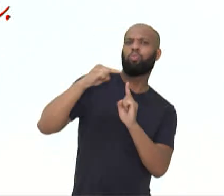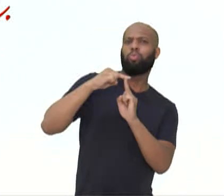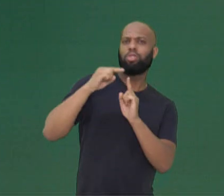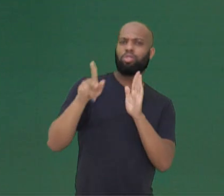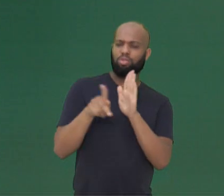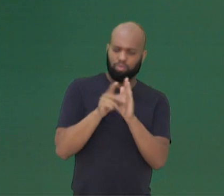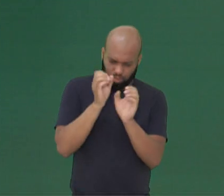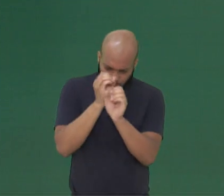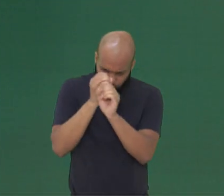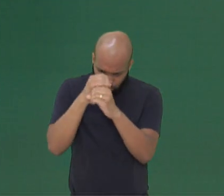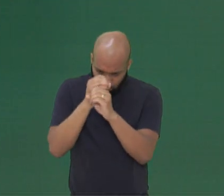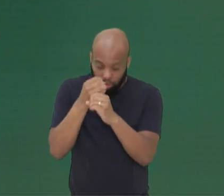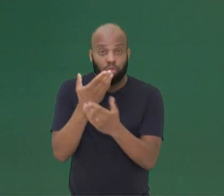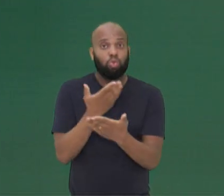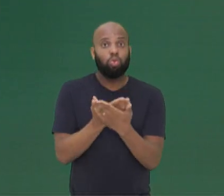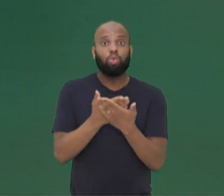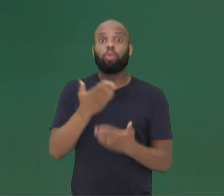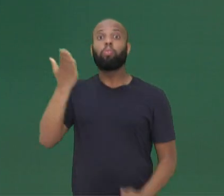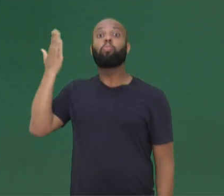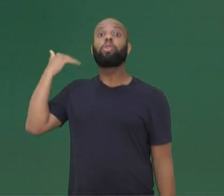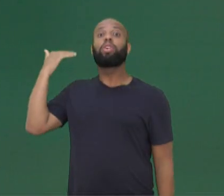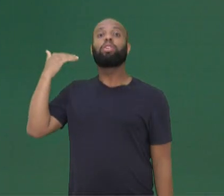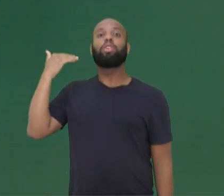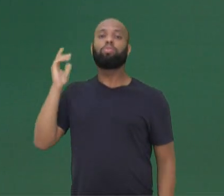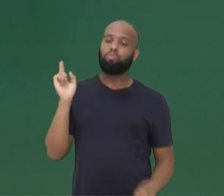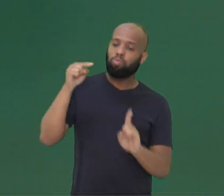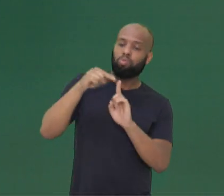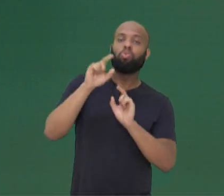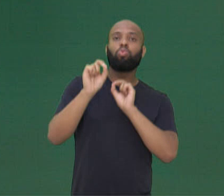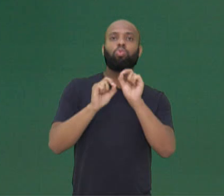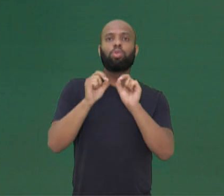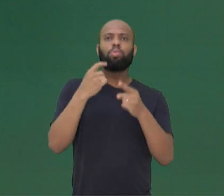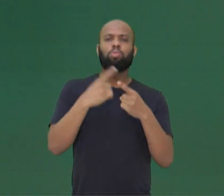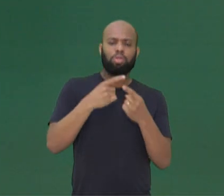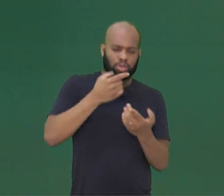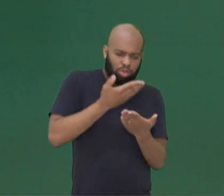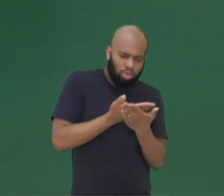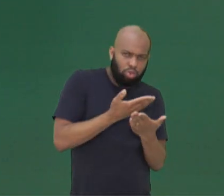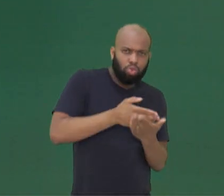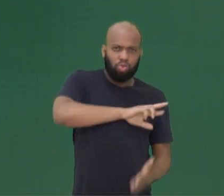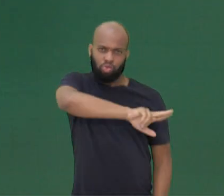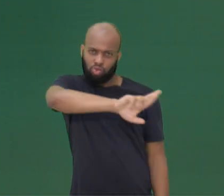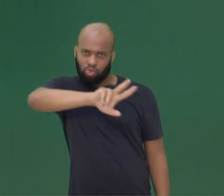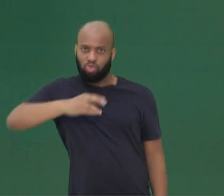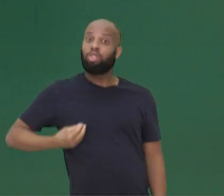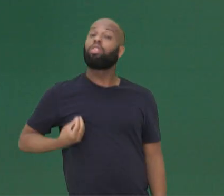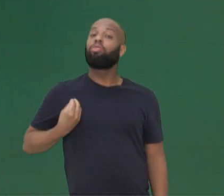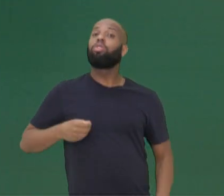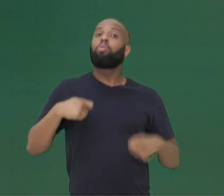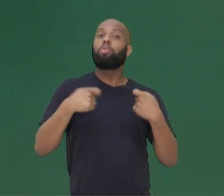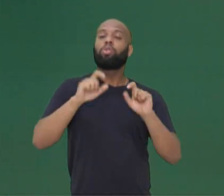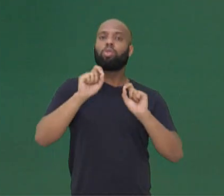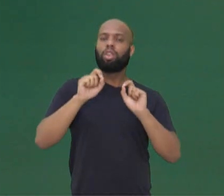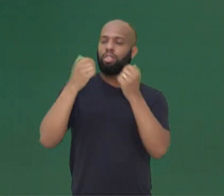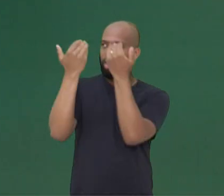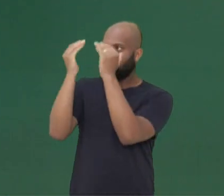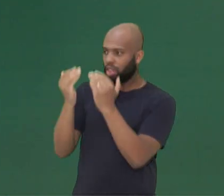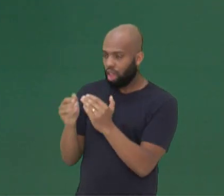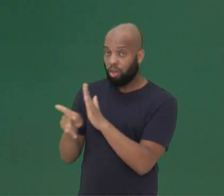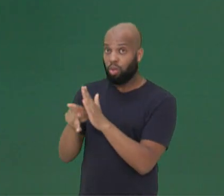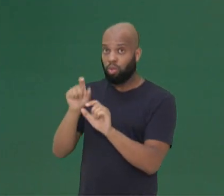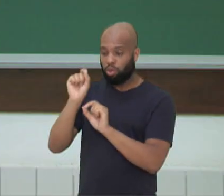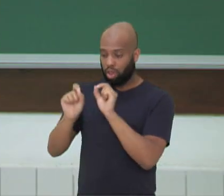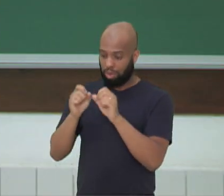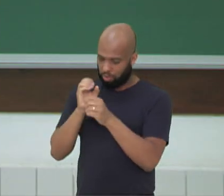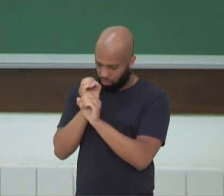do microscópio que a gente aprendeu na aula passada? Porque o estudo de muitos seres vivos exige o quê? Análises microscópicas. Lembra que eu